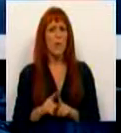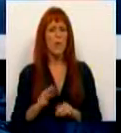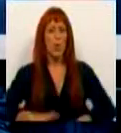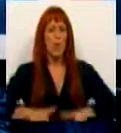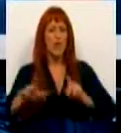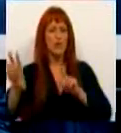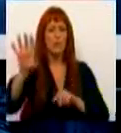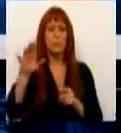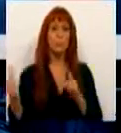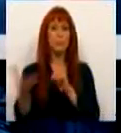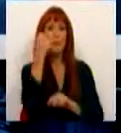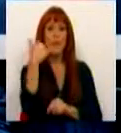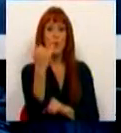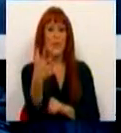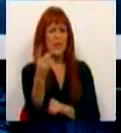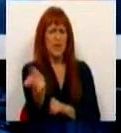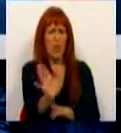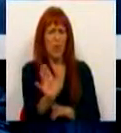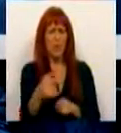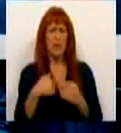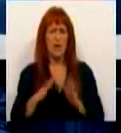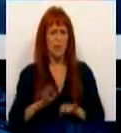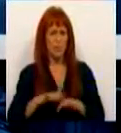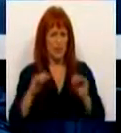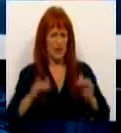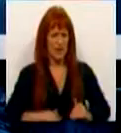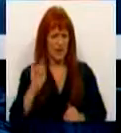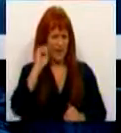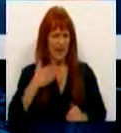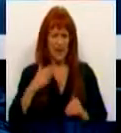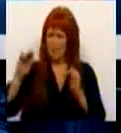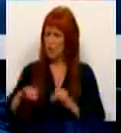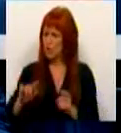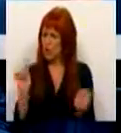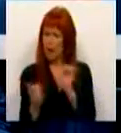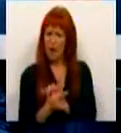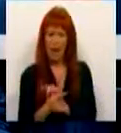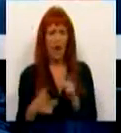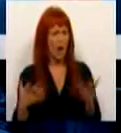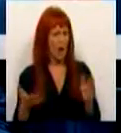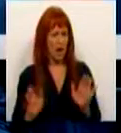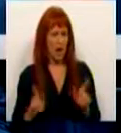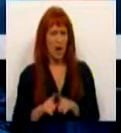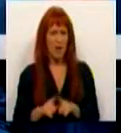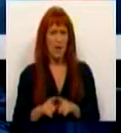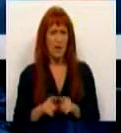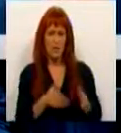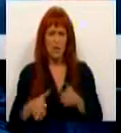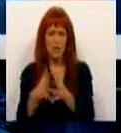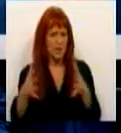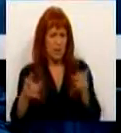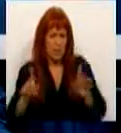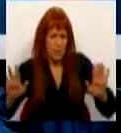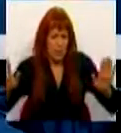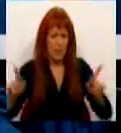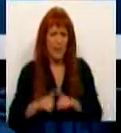avanços conseguidos em 2016. Não descansamos com a redução do déficit, não descansamos com a inversão da trajetória do crescimento,